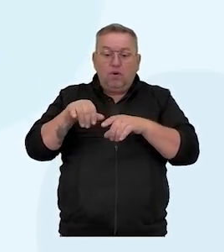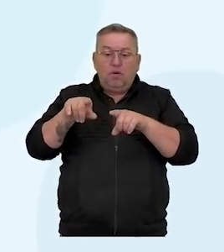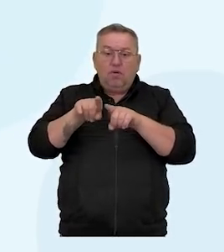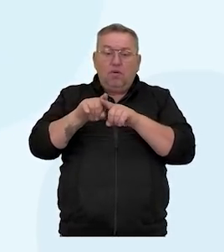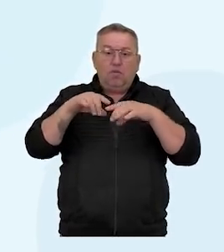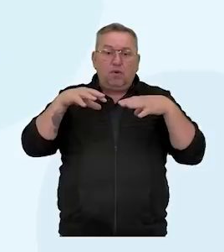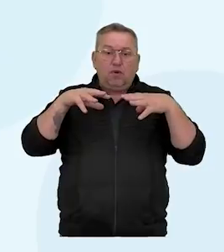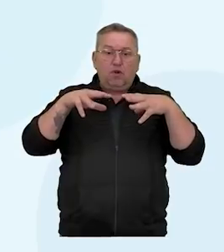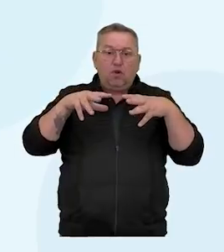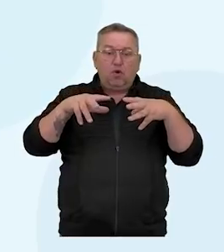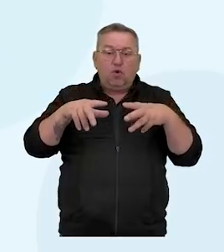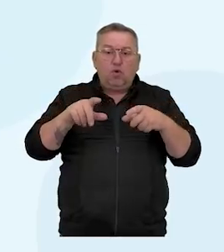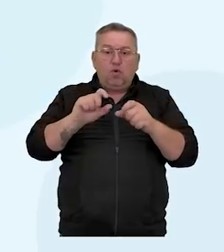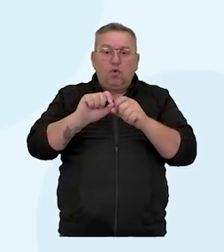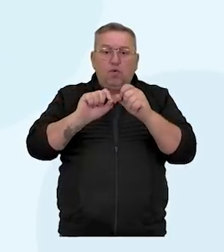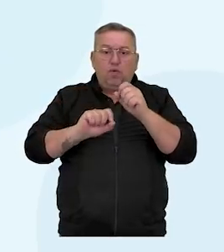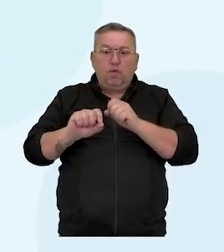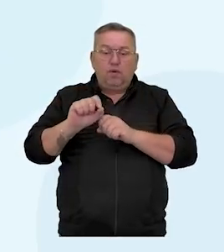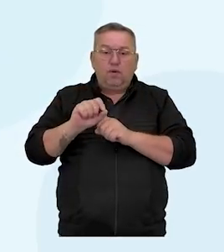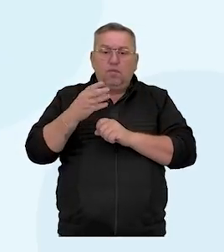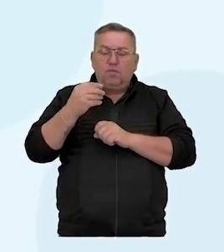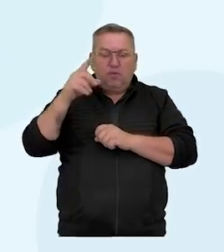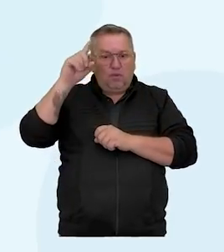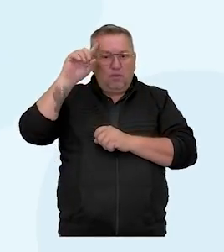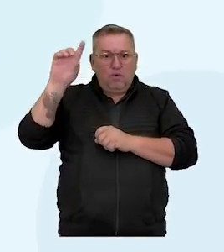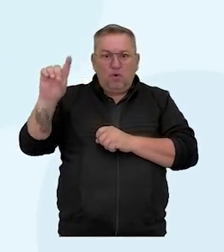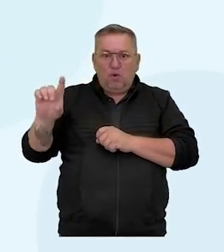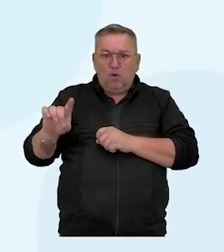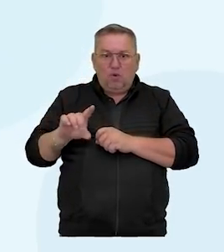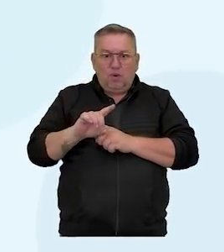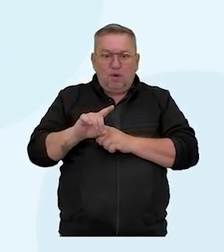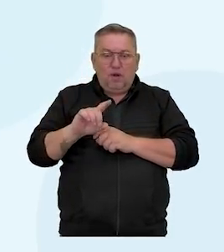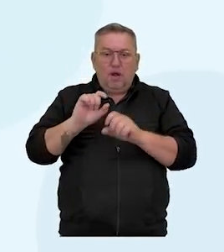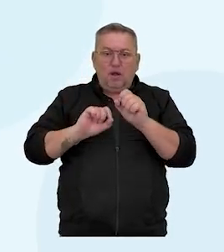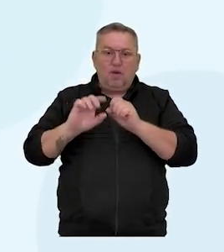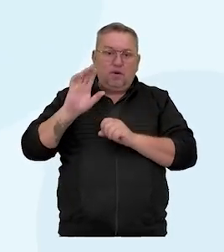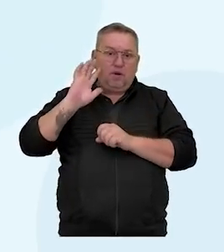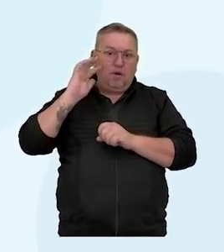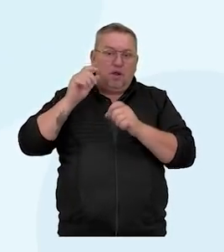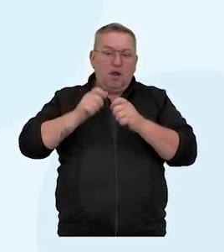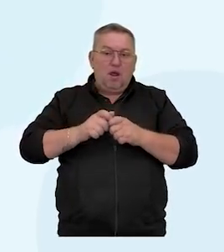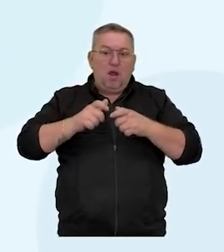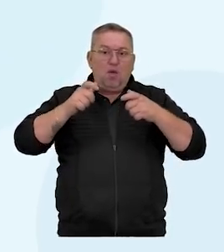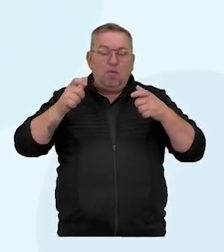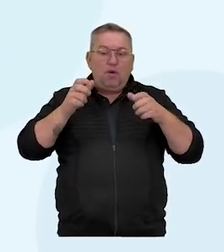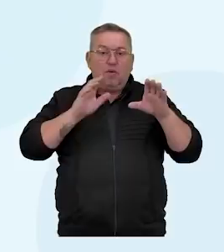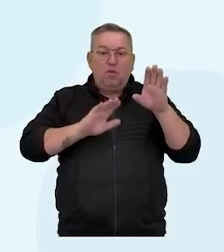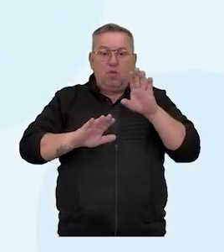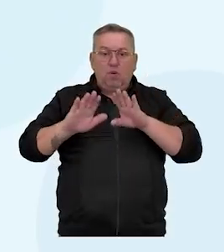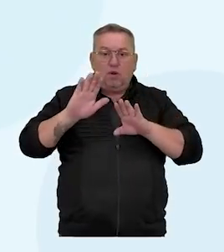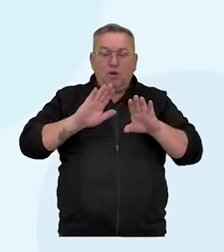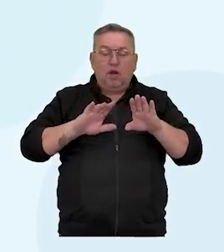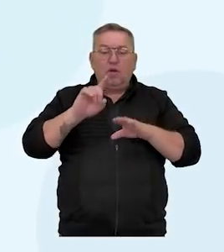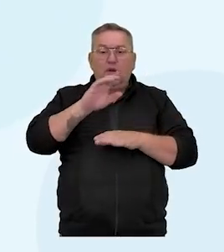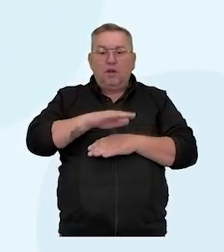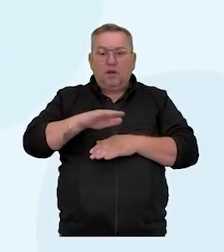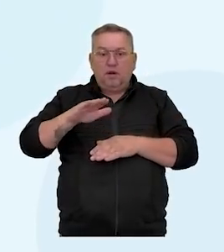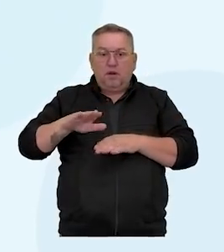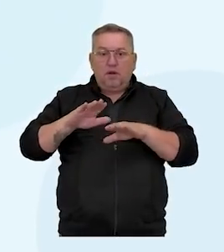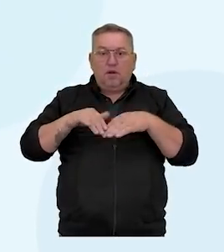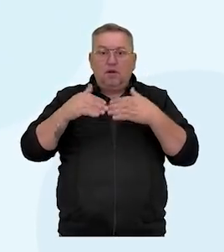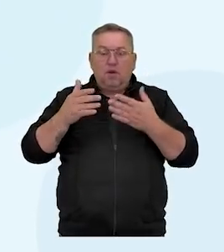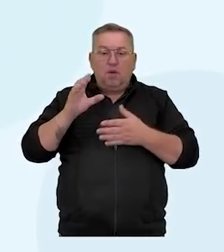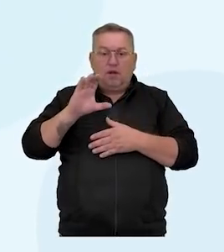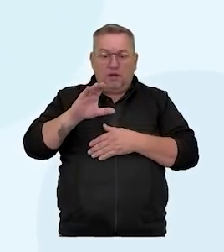isso tudo fosse muito cotidiano. E aí aumenta ainda o cuidado em relação a essas crianças. Então,